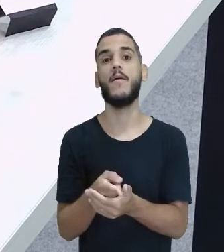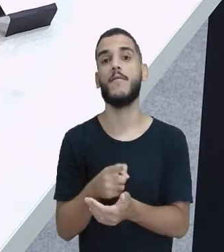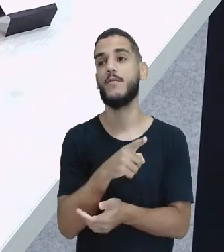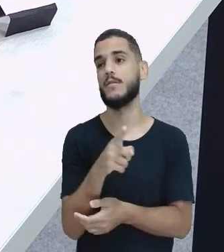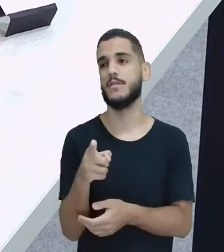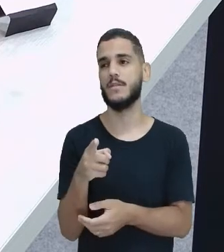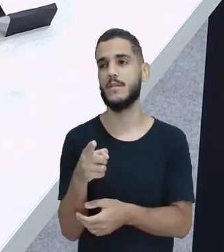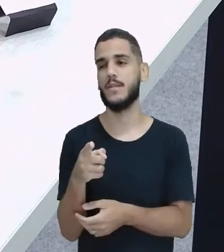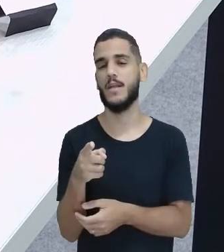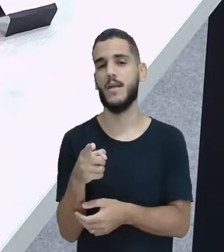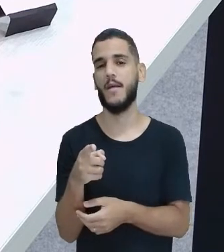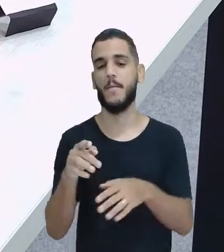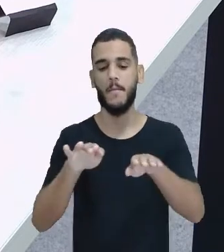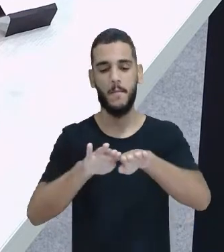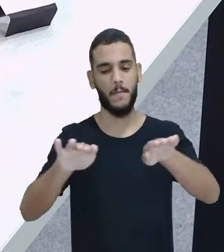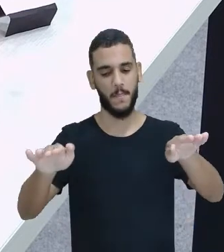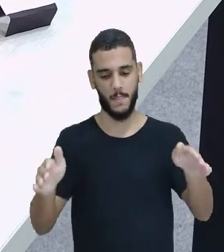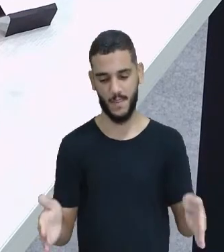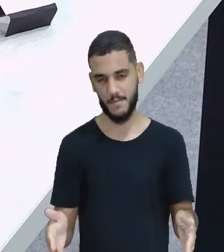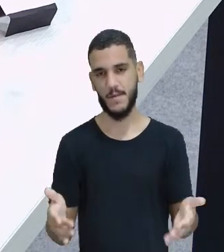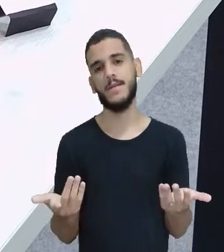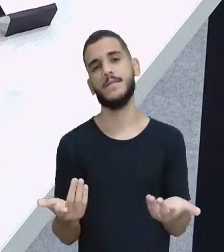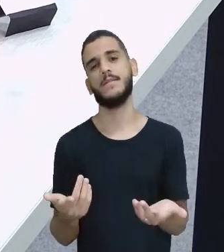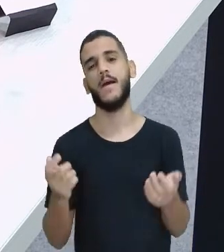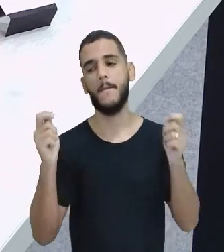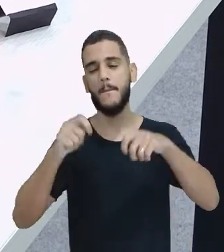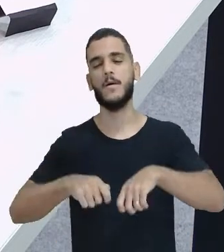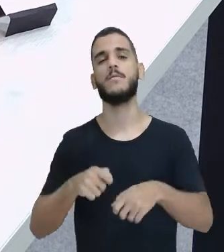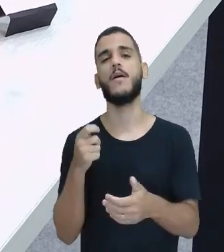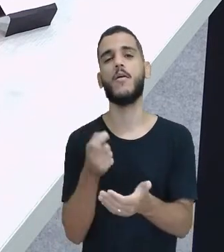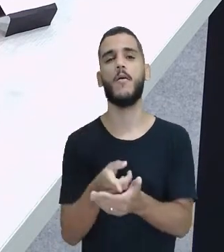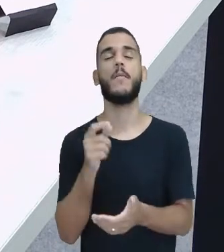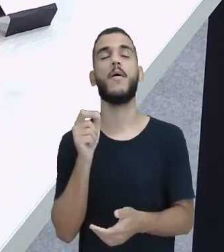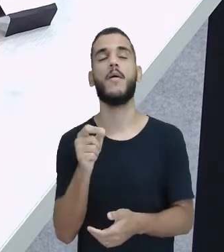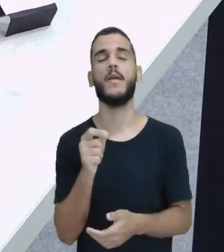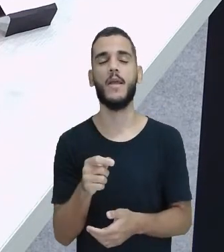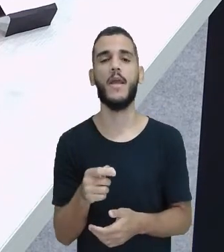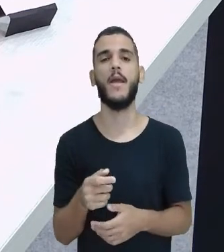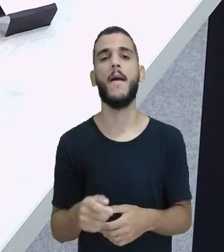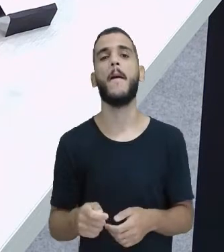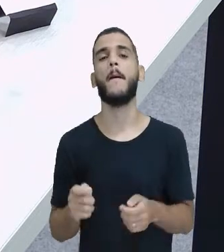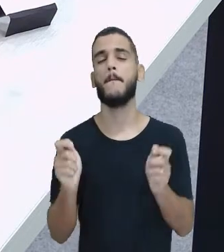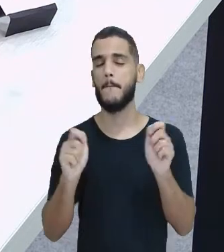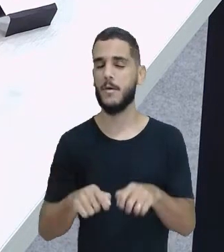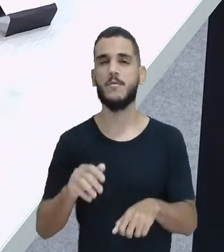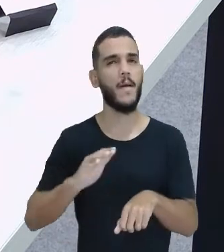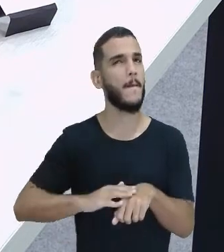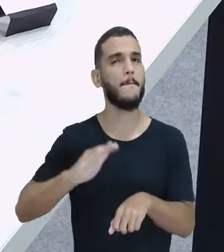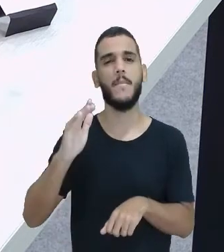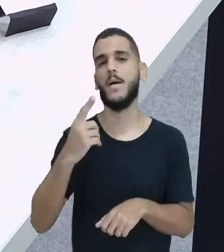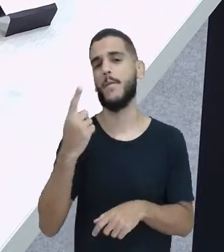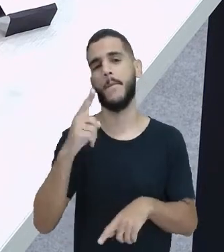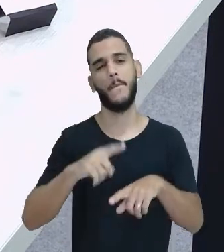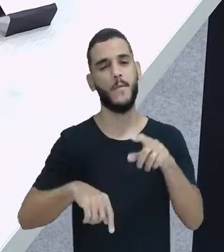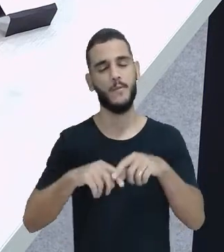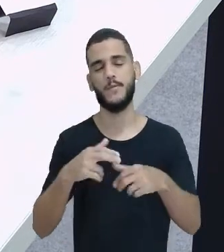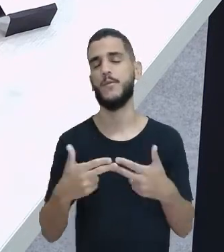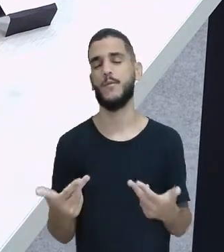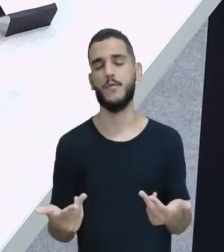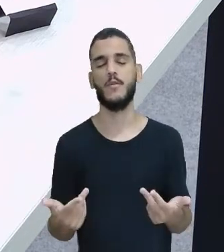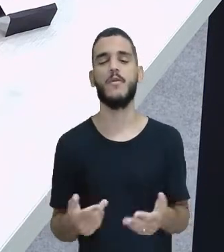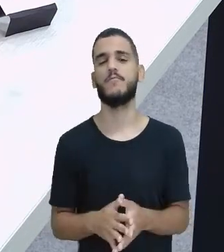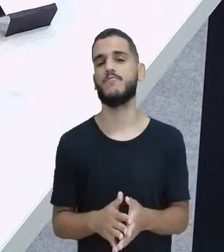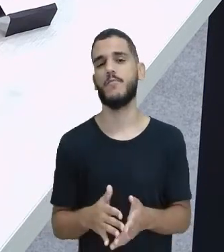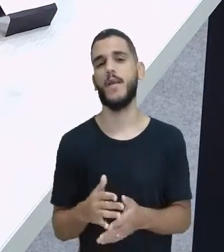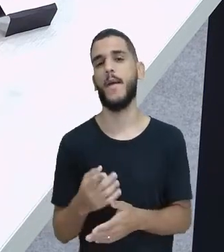vocês vão aqui no supermercado dizendo o que é possível comprar, tá? Pode ser mais de um produto. O que que... você chega